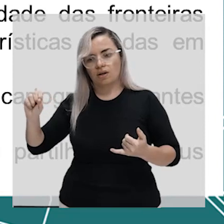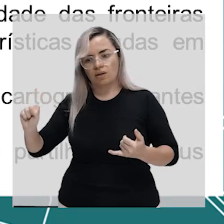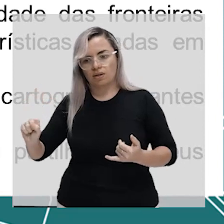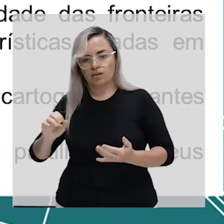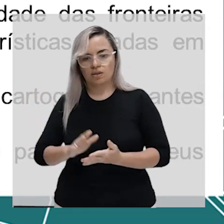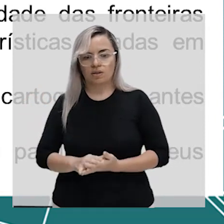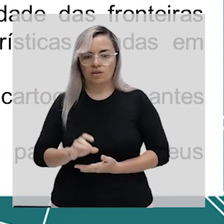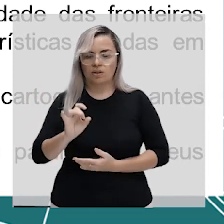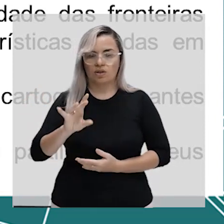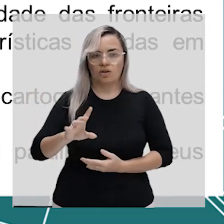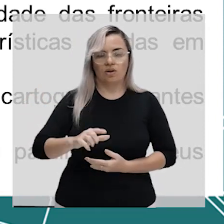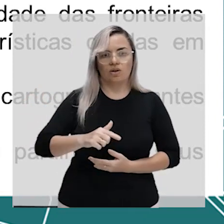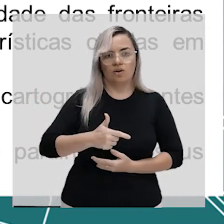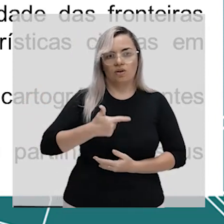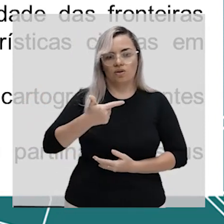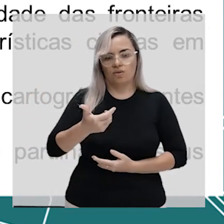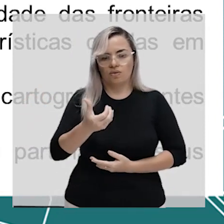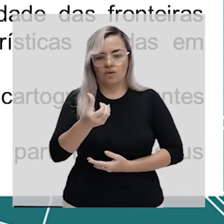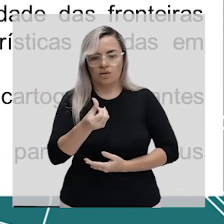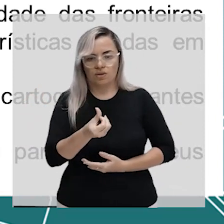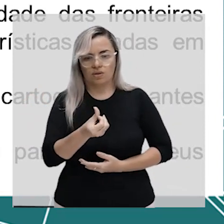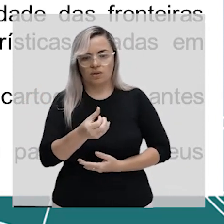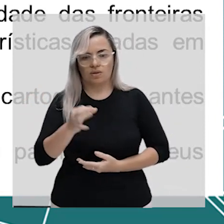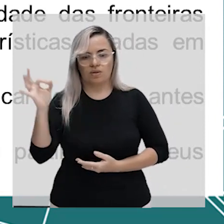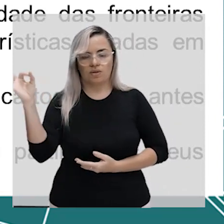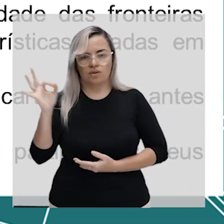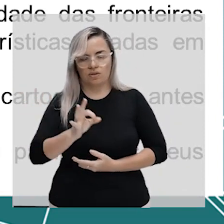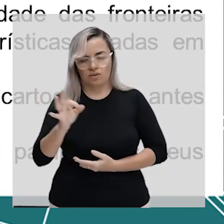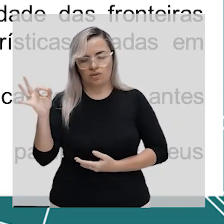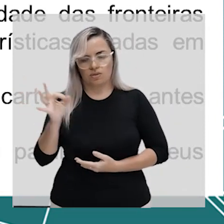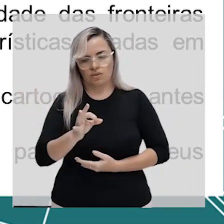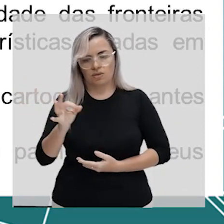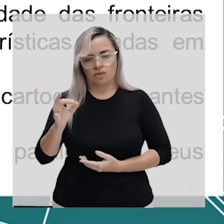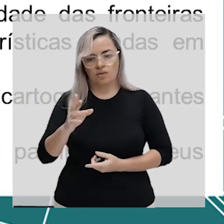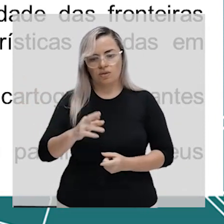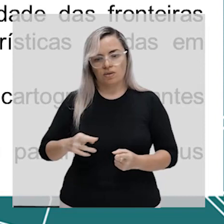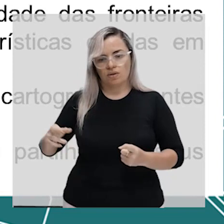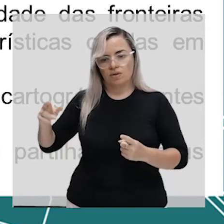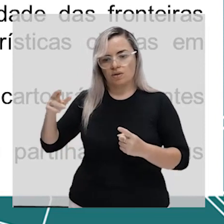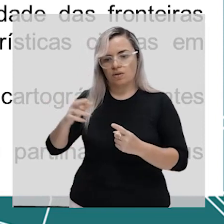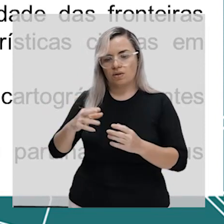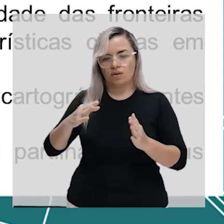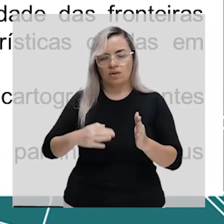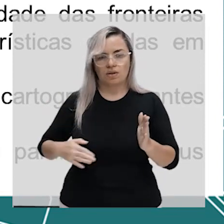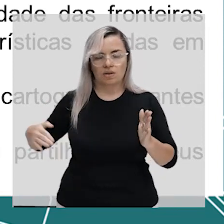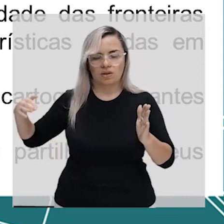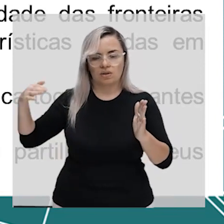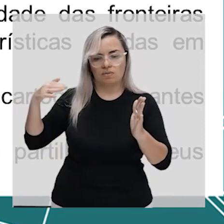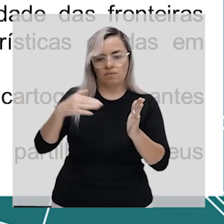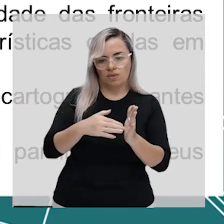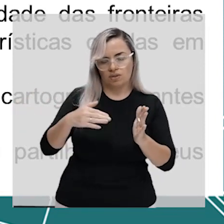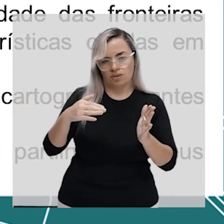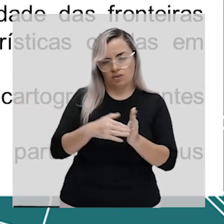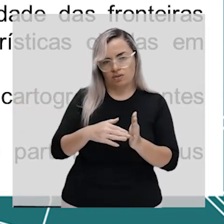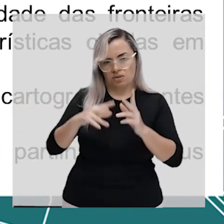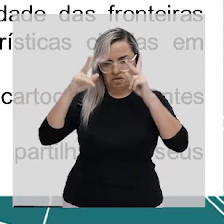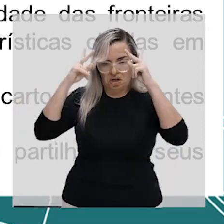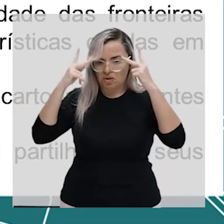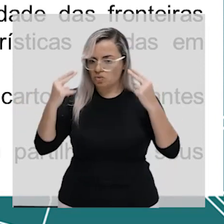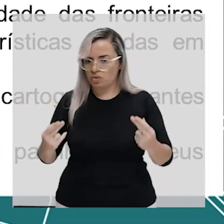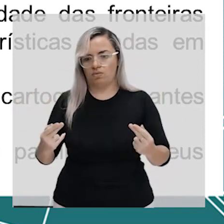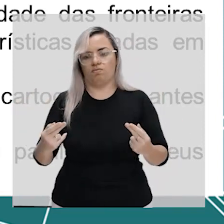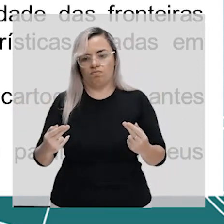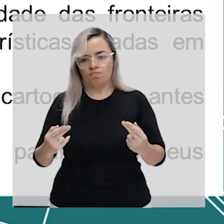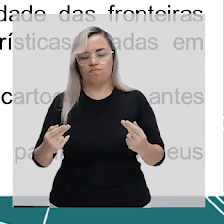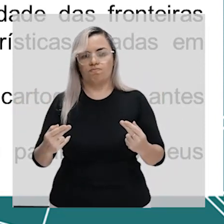só, olha as estatísticas, e apenas 26% se refere a limites